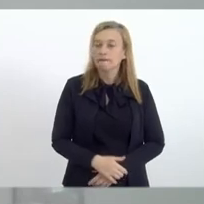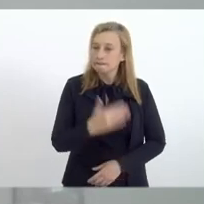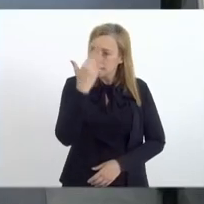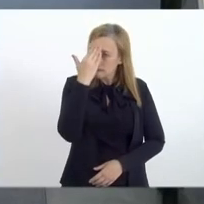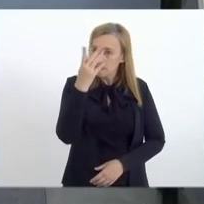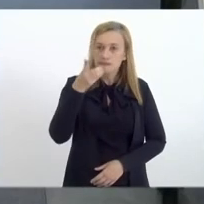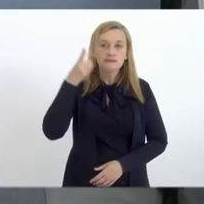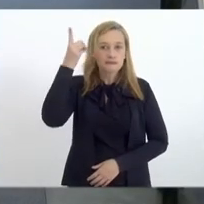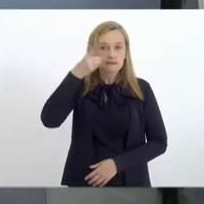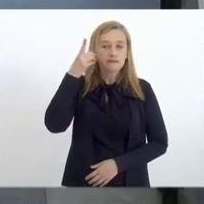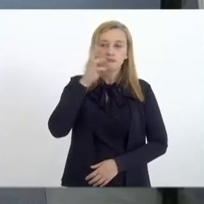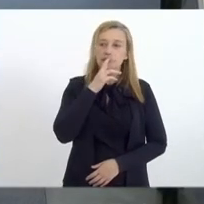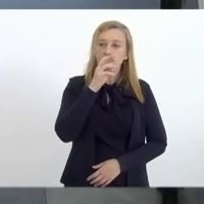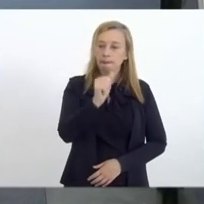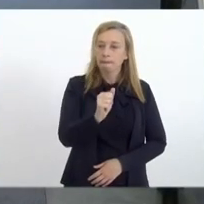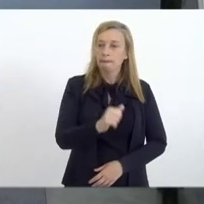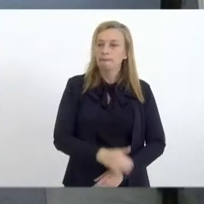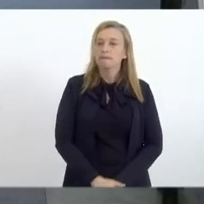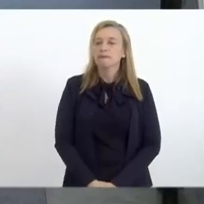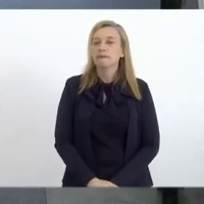Obrigado, deputado Rodrigo Amorim.